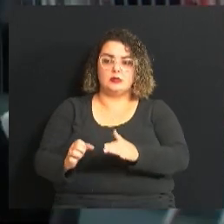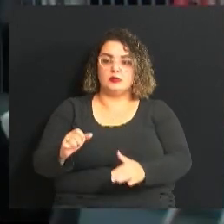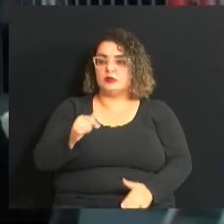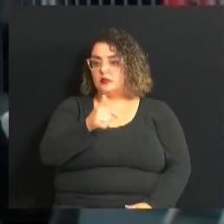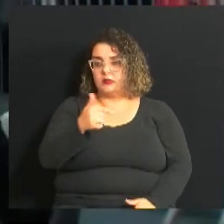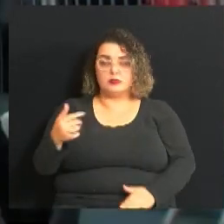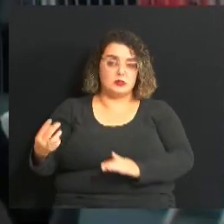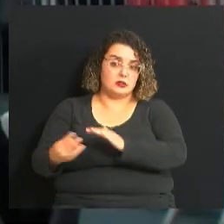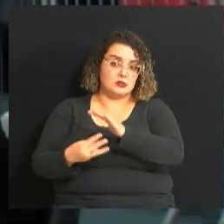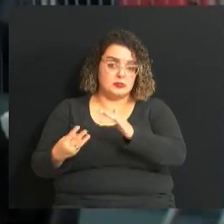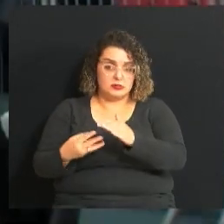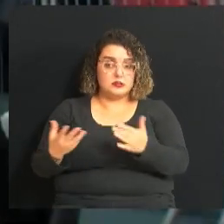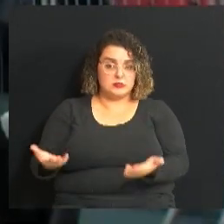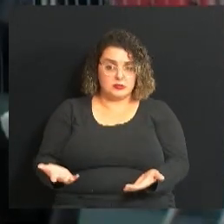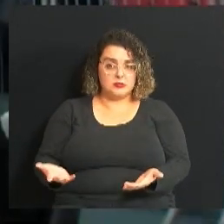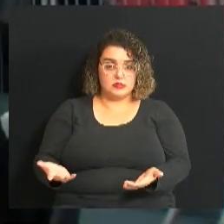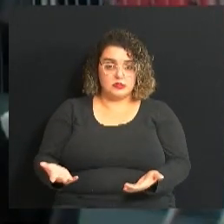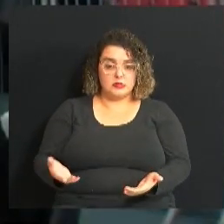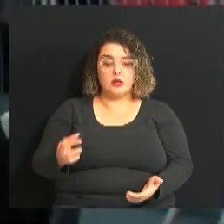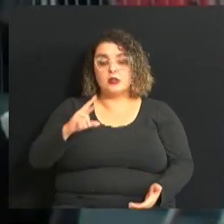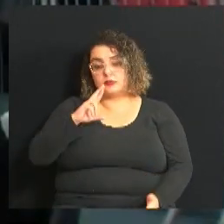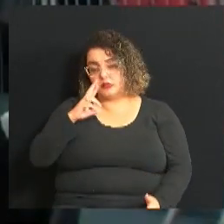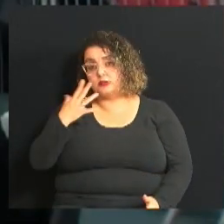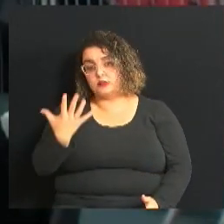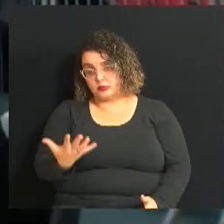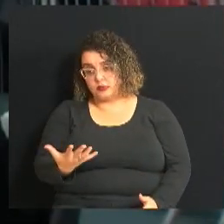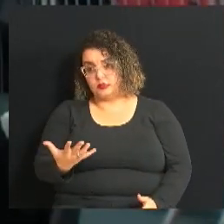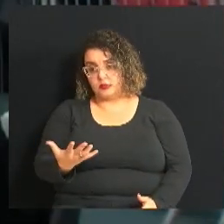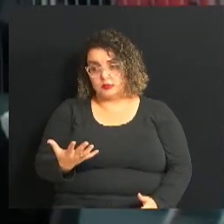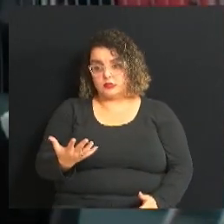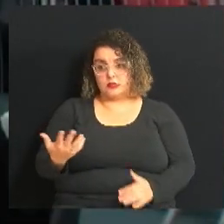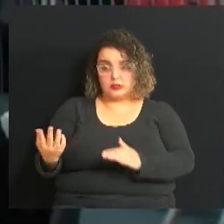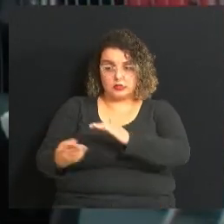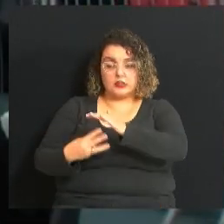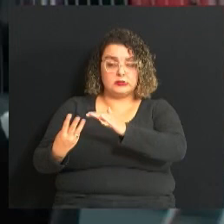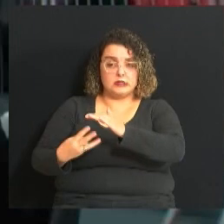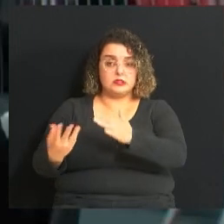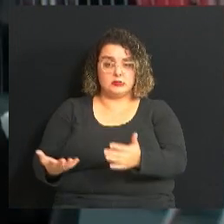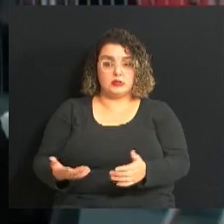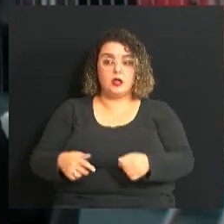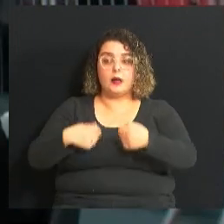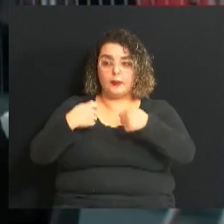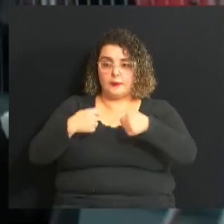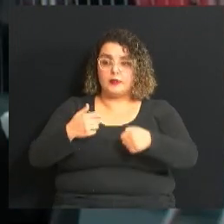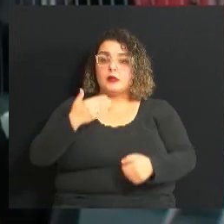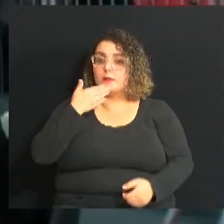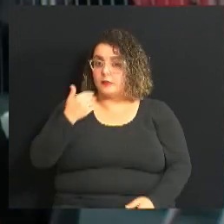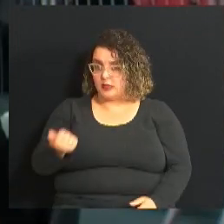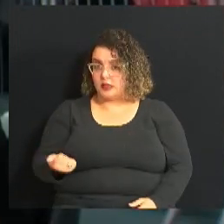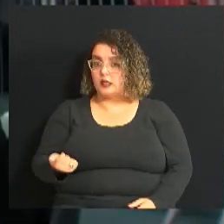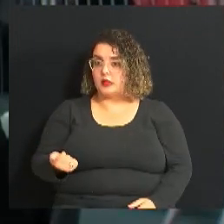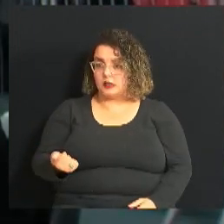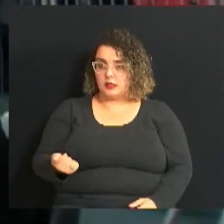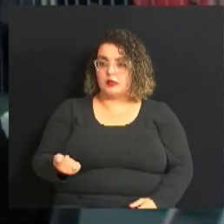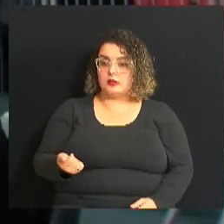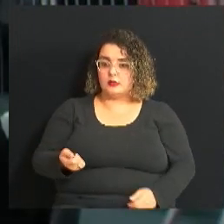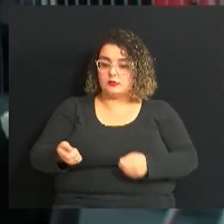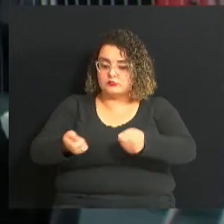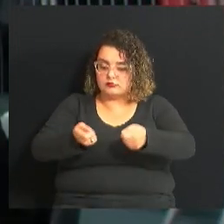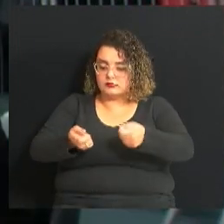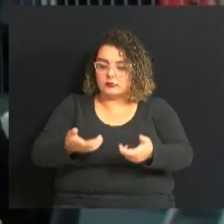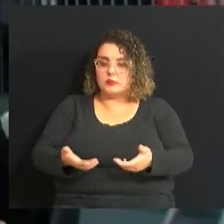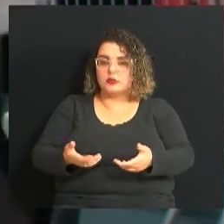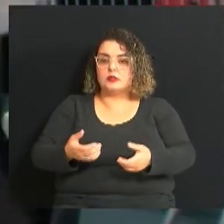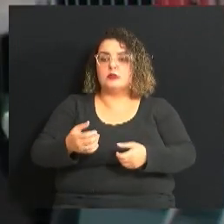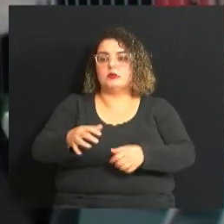terceirizadas realmente essa solução a partir da terceirização precisa ser melhor discutida no âmbito da